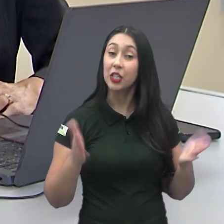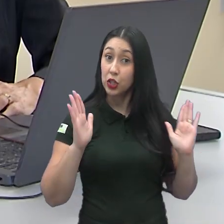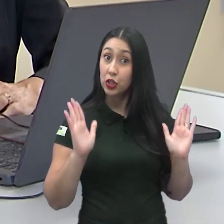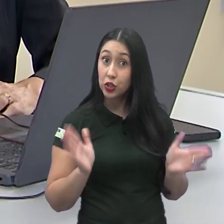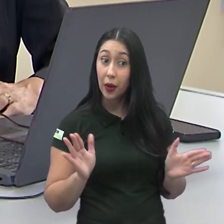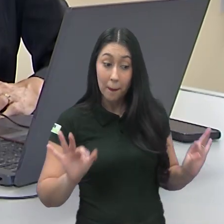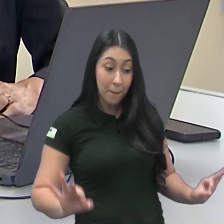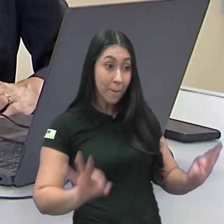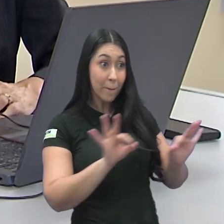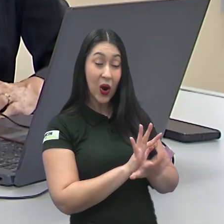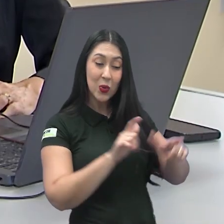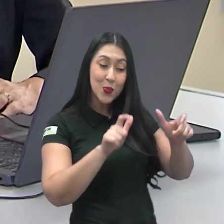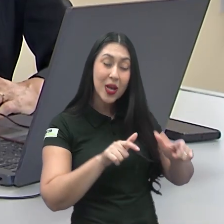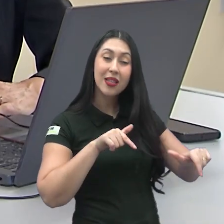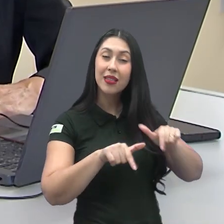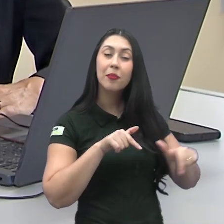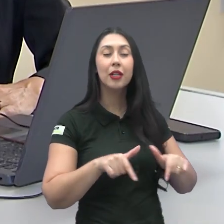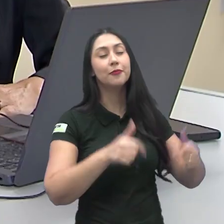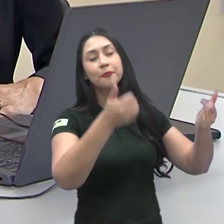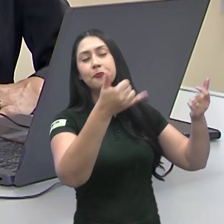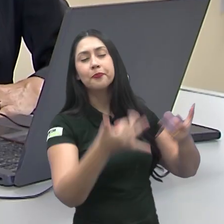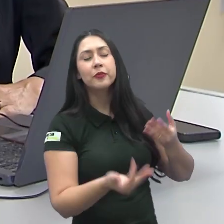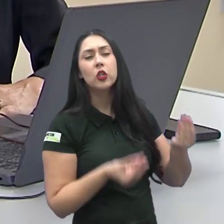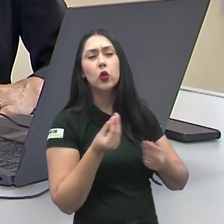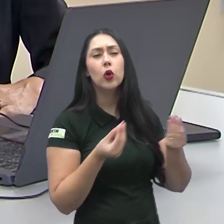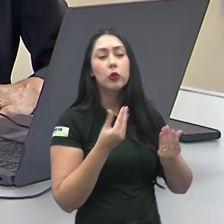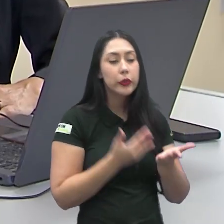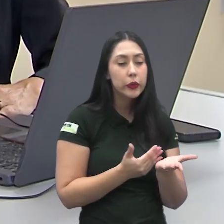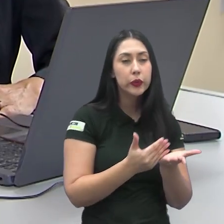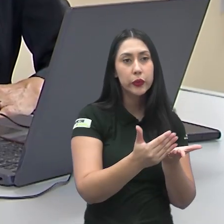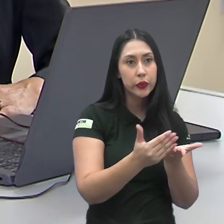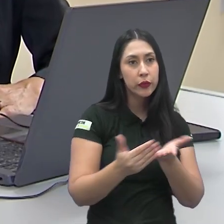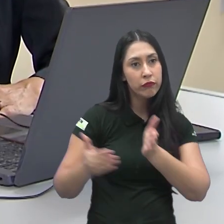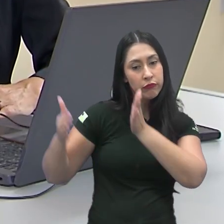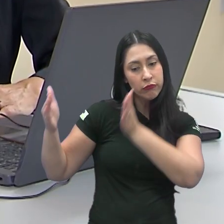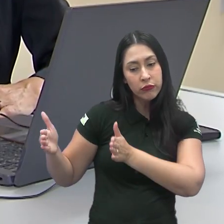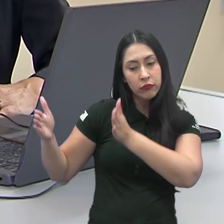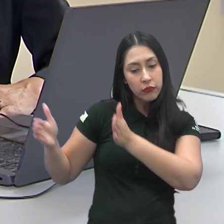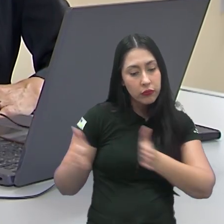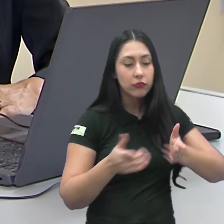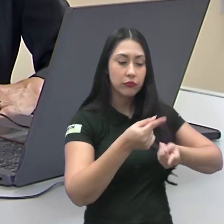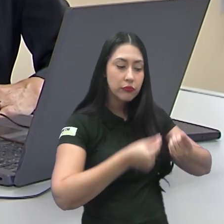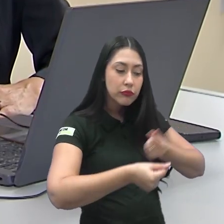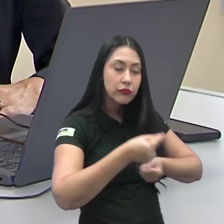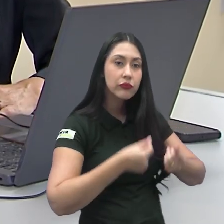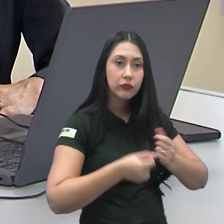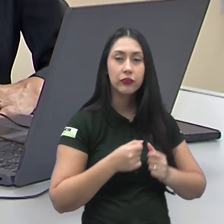Bom, pessoal, já estamos aqui então no lugar de trabalho da Ana. Ana, conta pra gente qual que é o primeiro passo então para dar início à